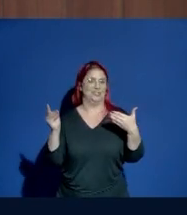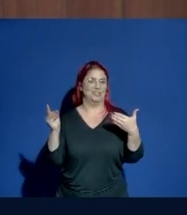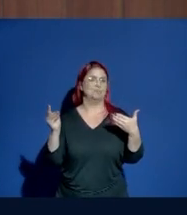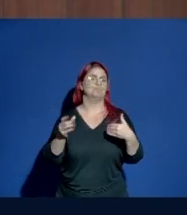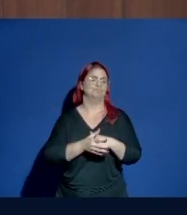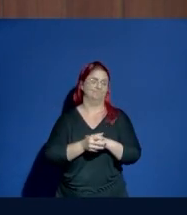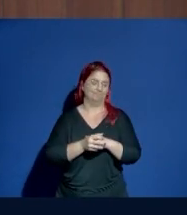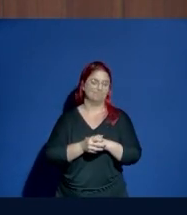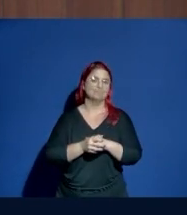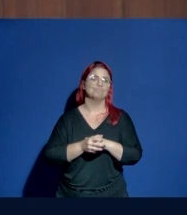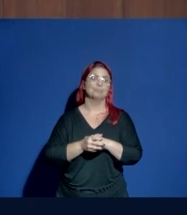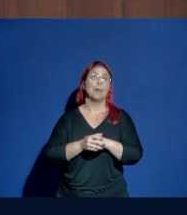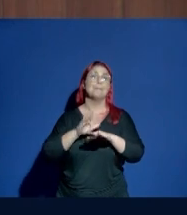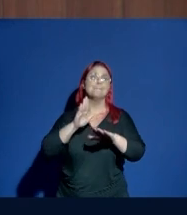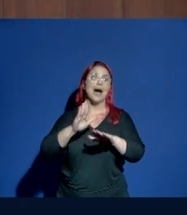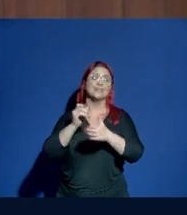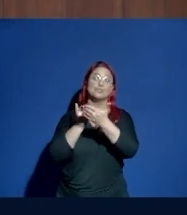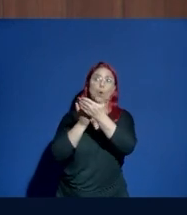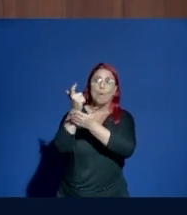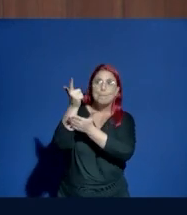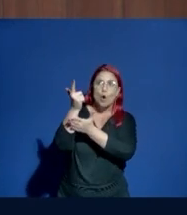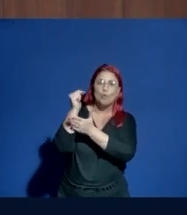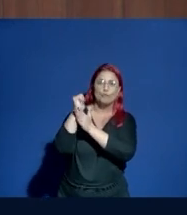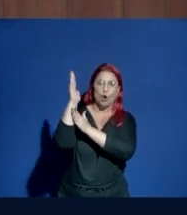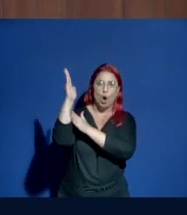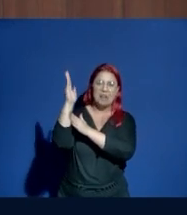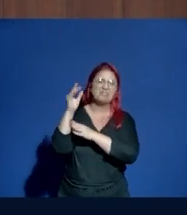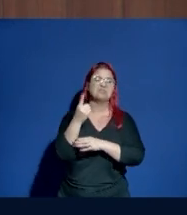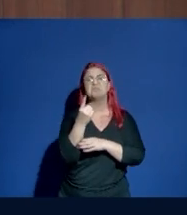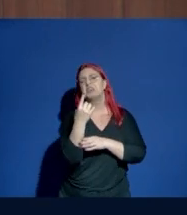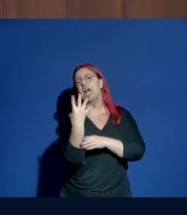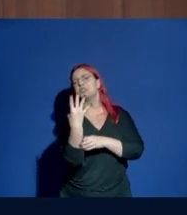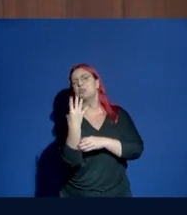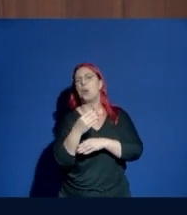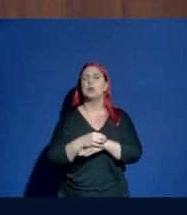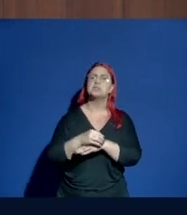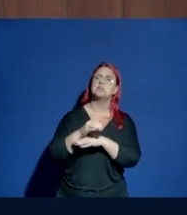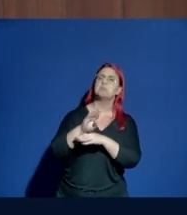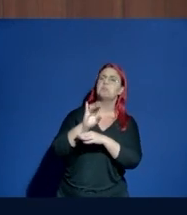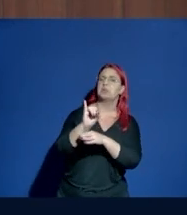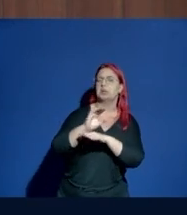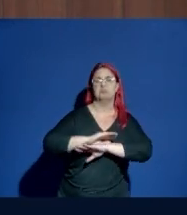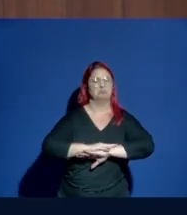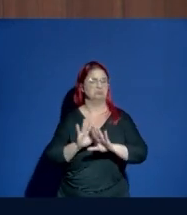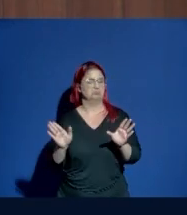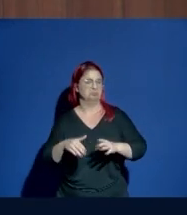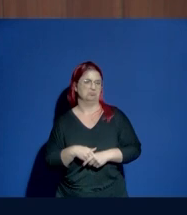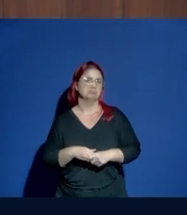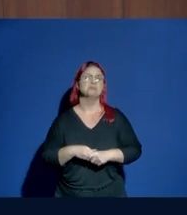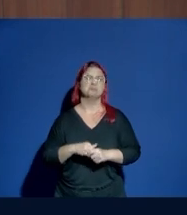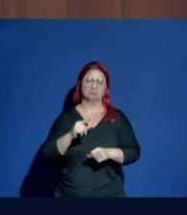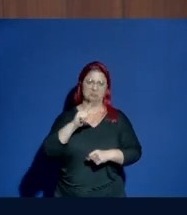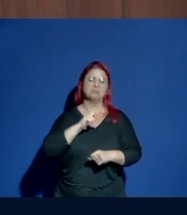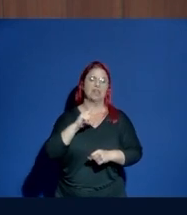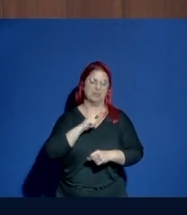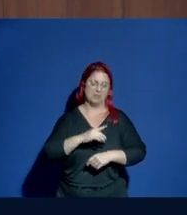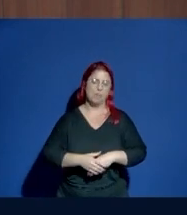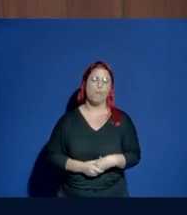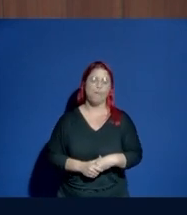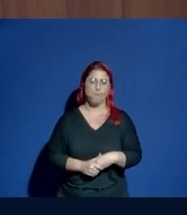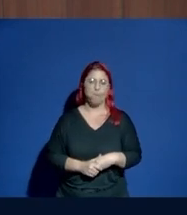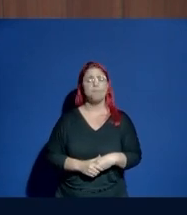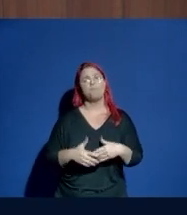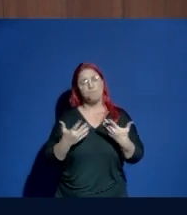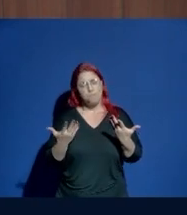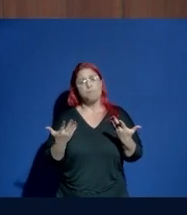importação de apenas 14 ou 15 bilhões com superavit aí de mais de 142 Bilhões de Dólares